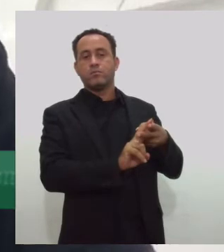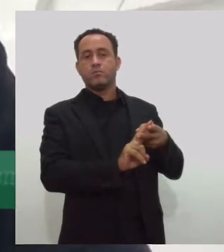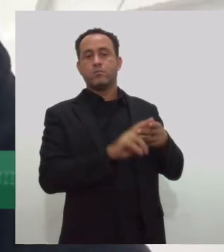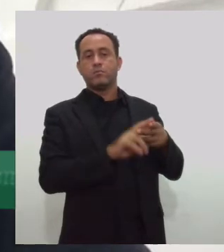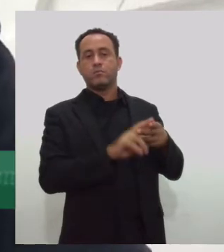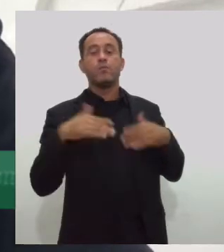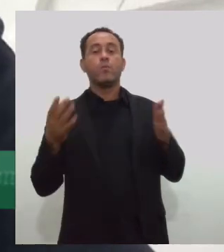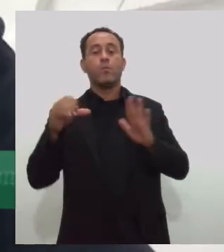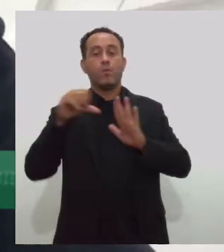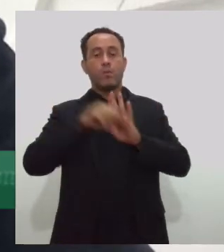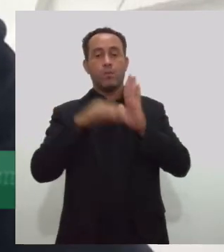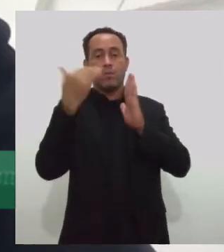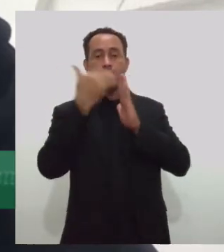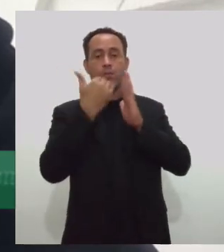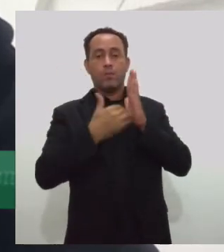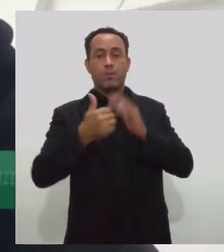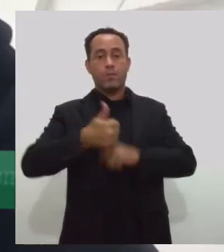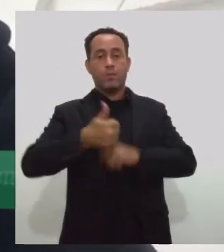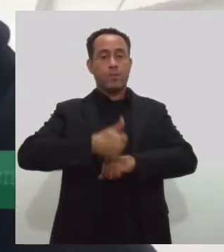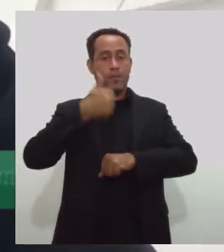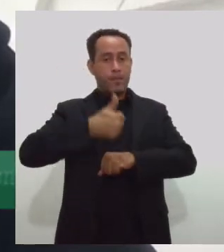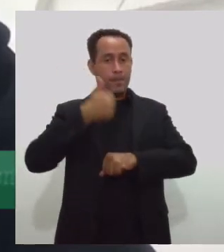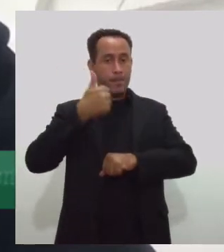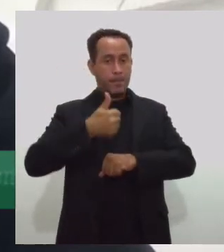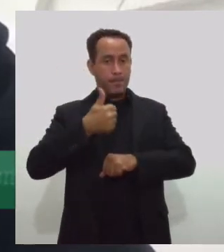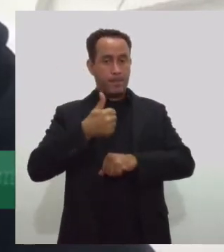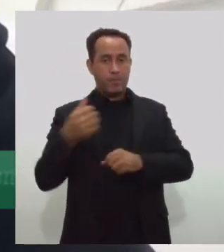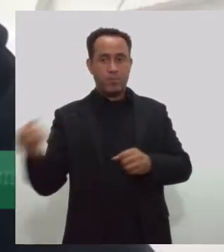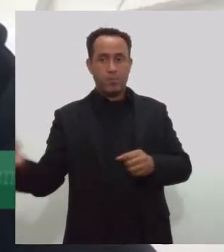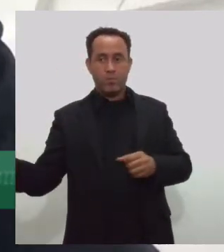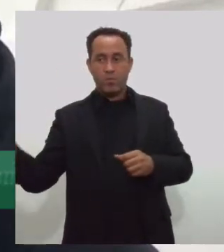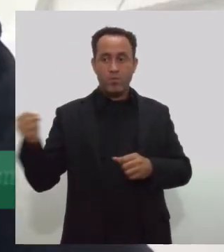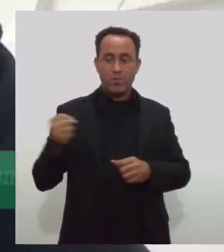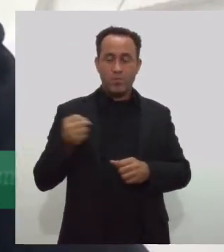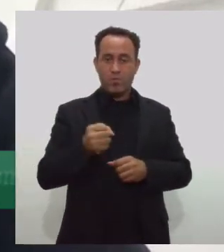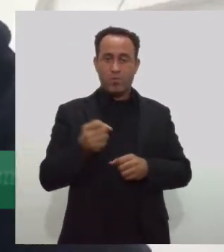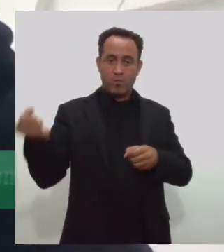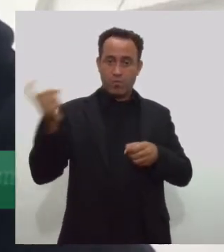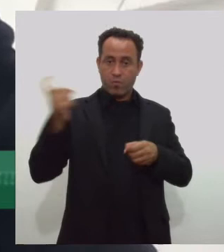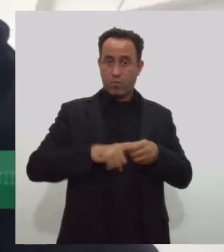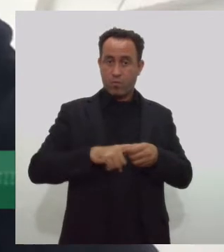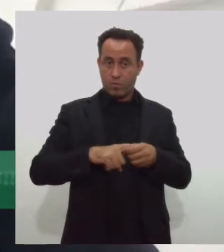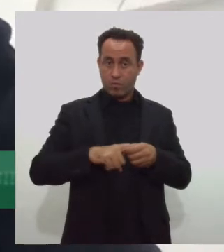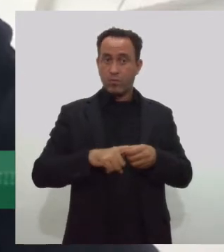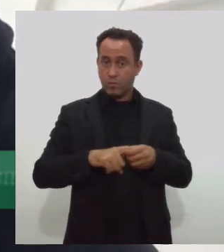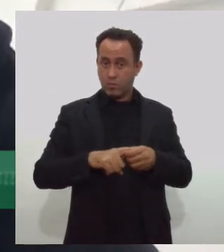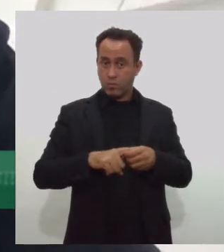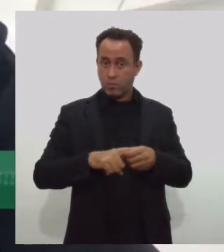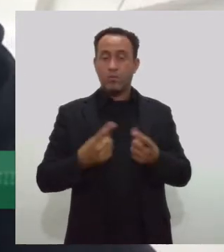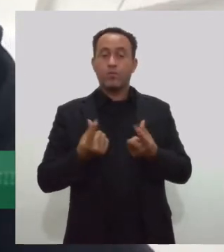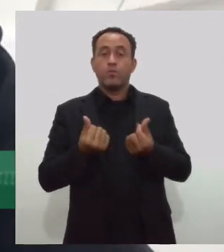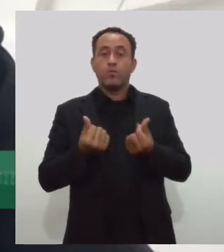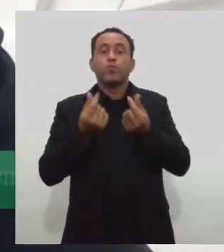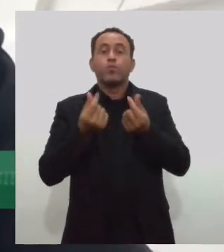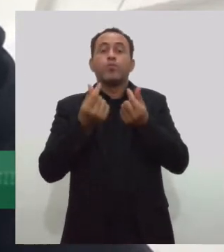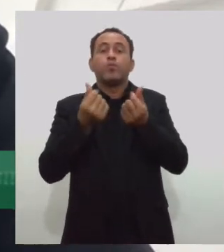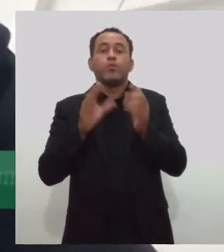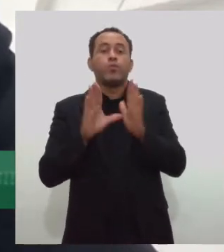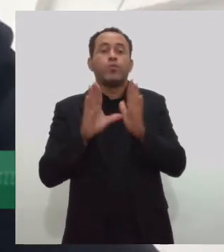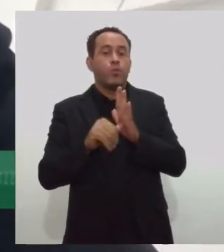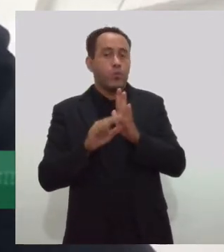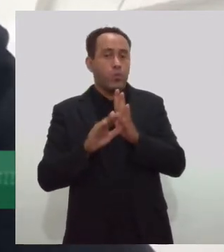essas? Primeiro, o ressarcimento ao erário, ou seja, a devolução do dinheiro desviado, do